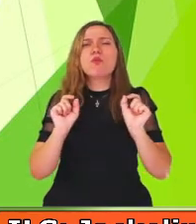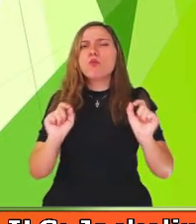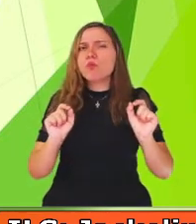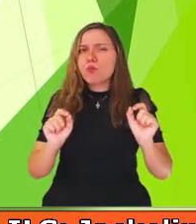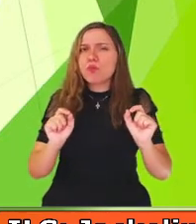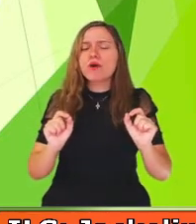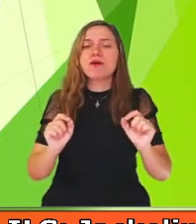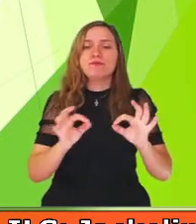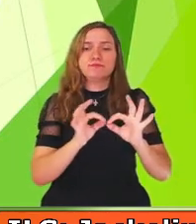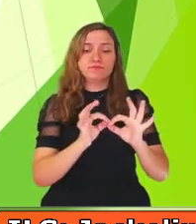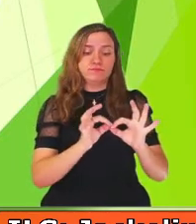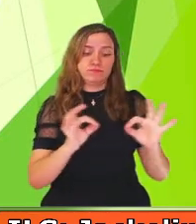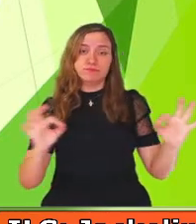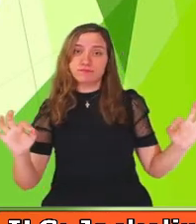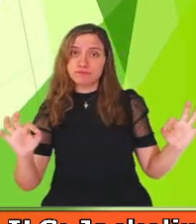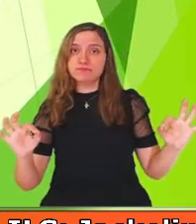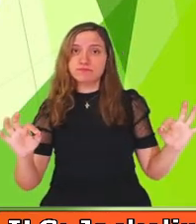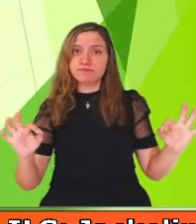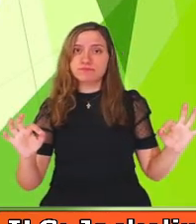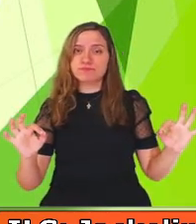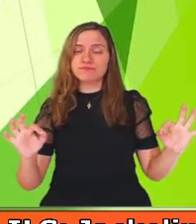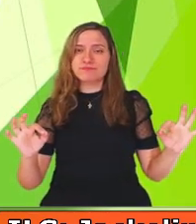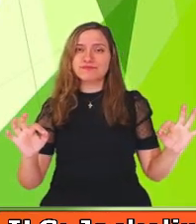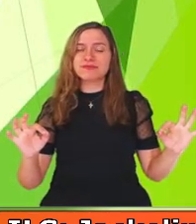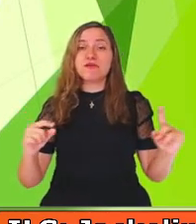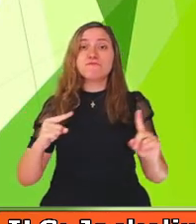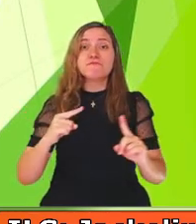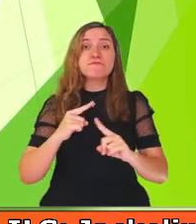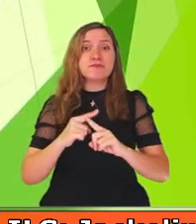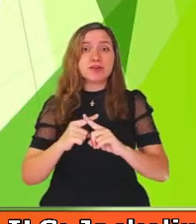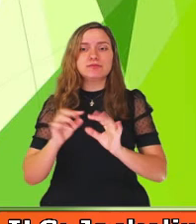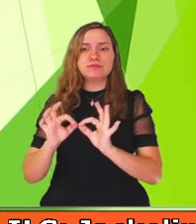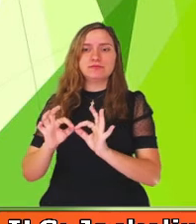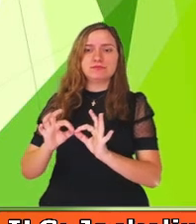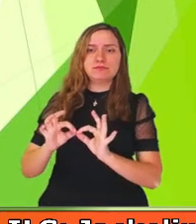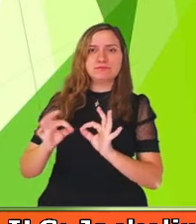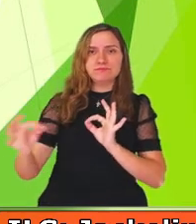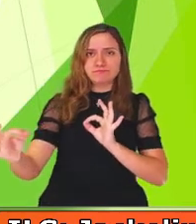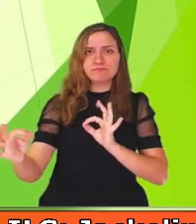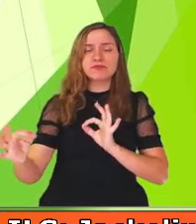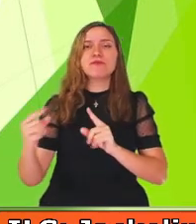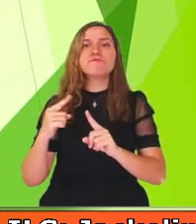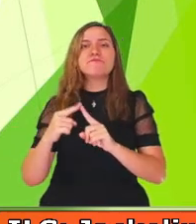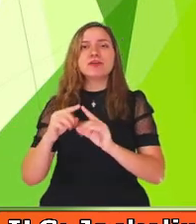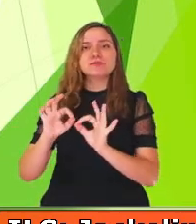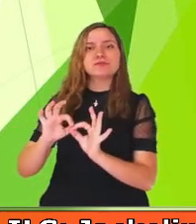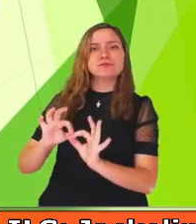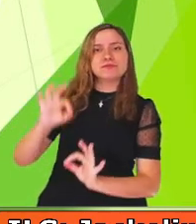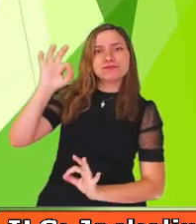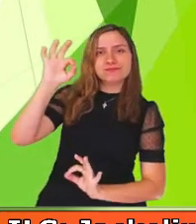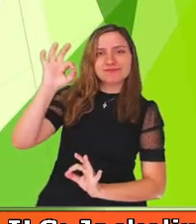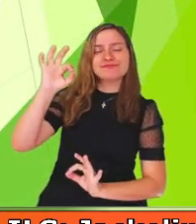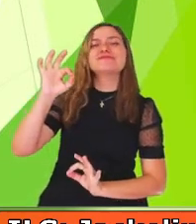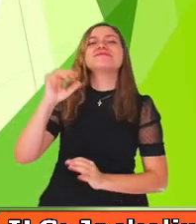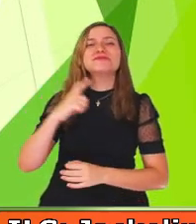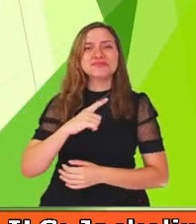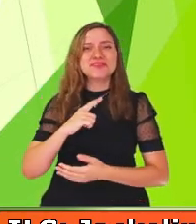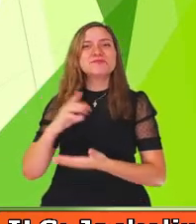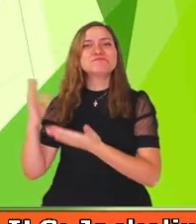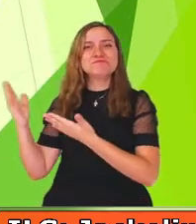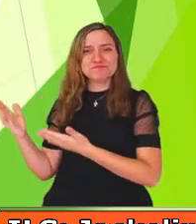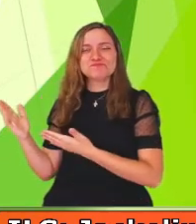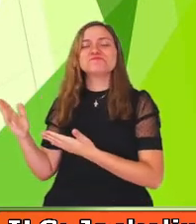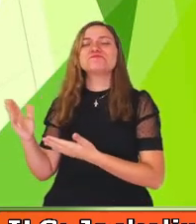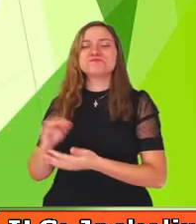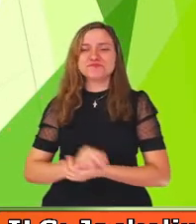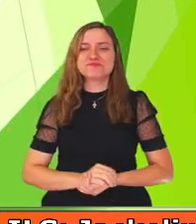ou seja, nós vamos multiplicar o comprimento pela largura pela altura, que você também